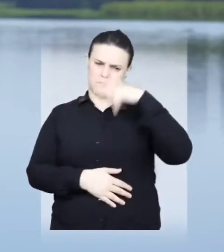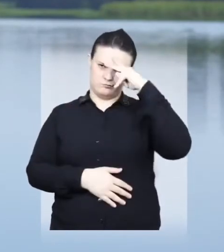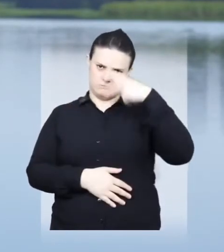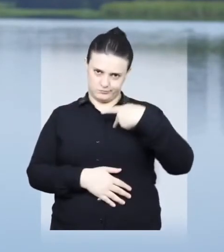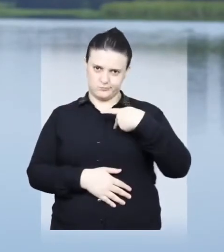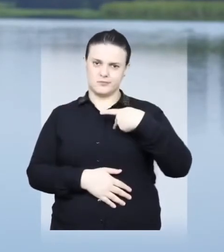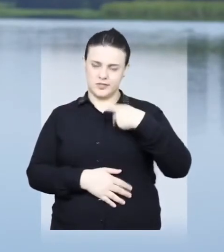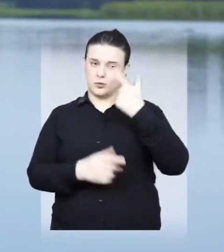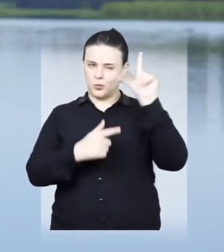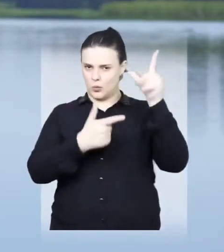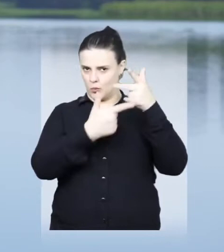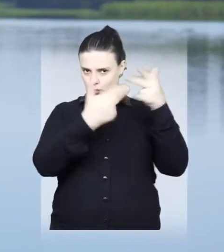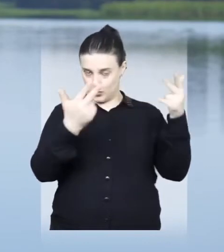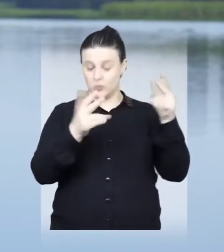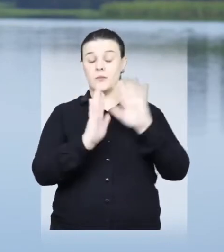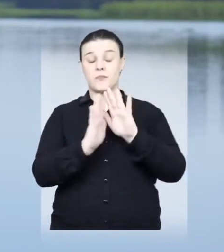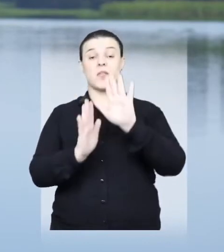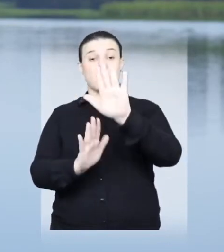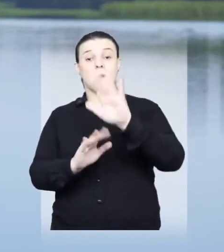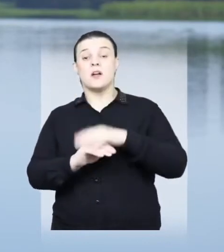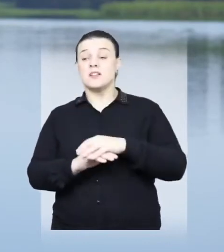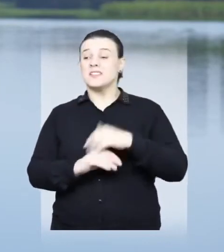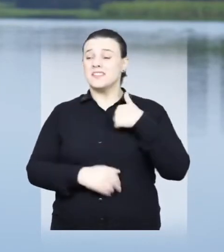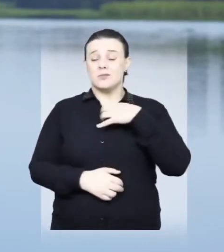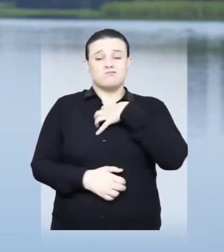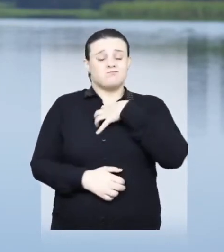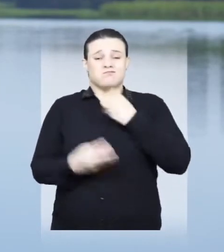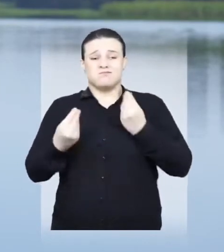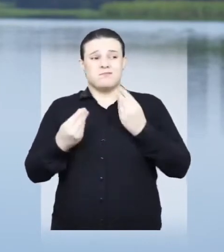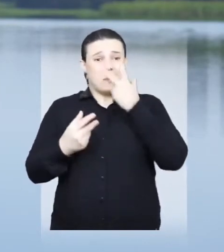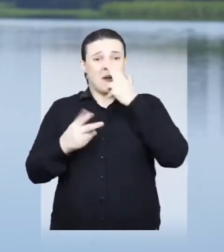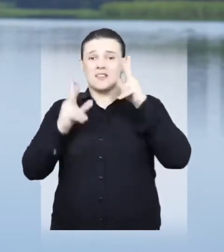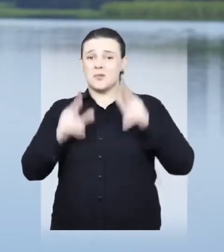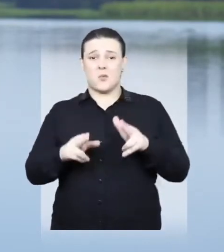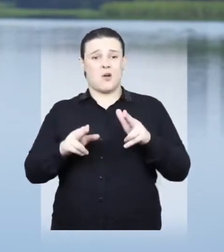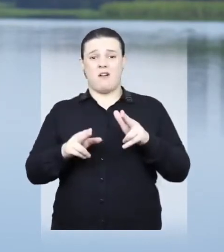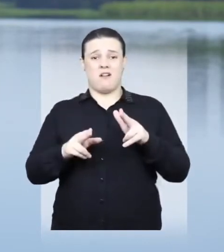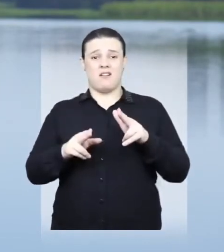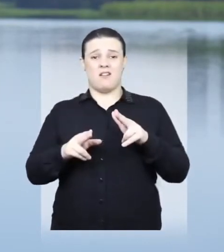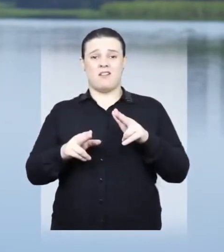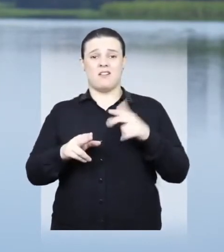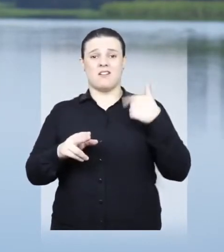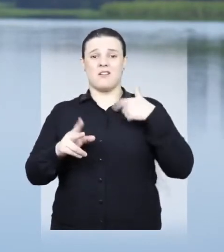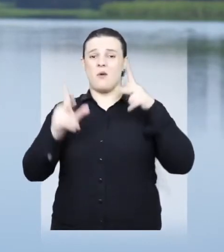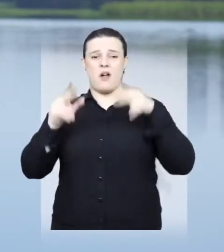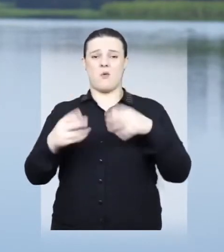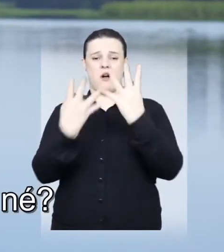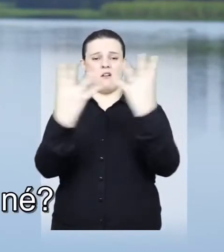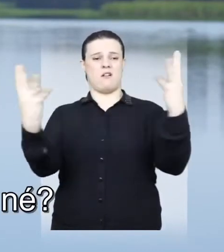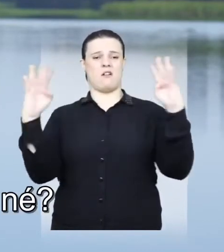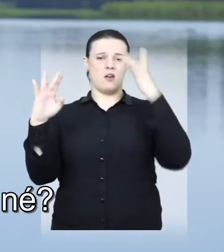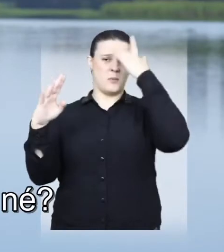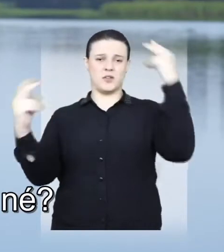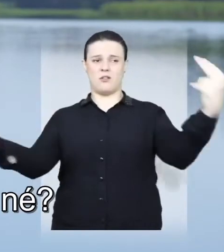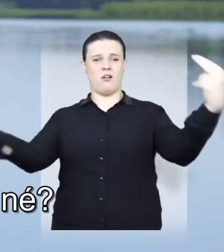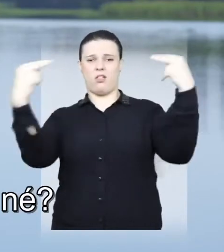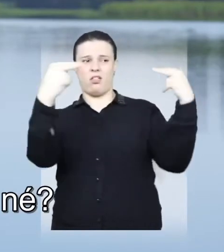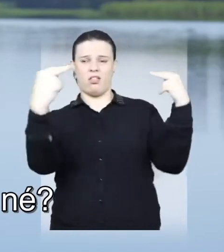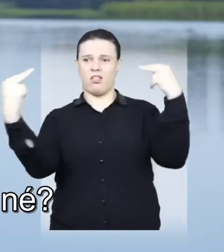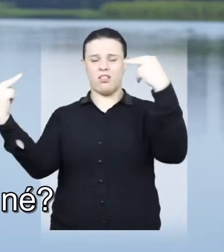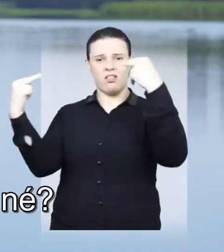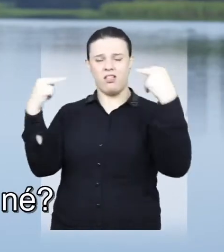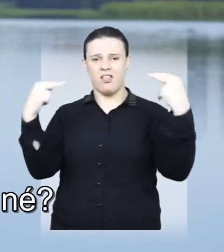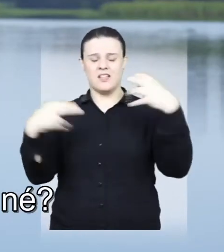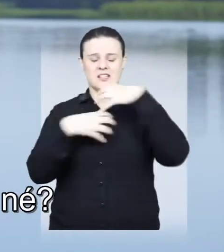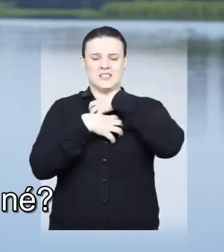minha de outro olhar. Mas a sensação que eu tinha é essa, estou aqui num show, tá todo mundo num show de horror,